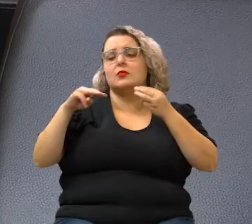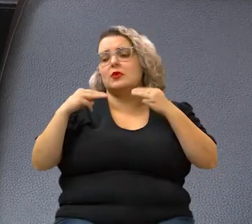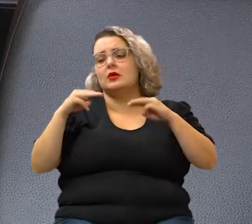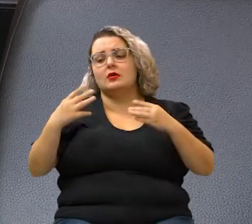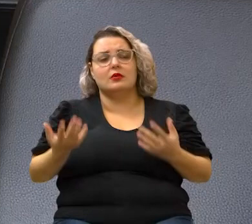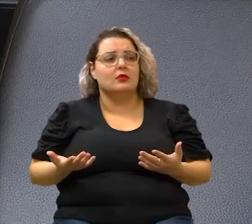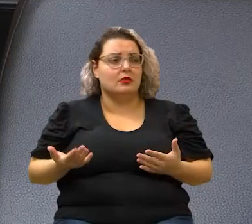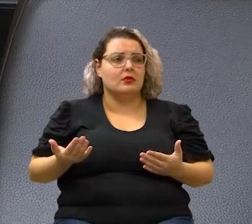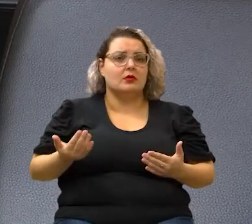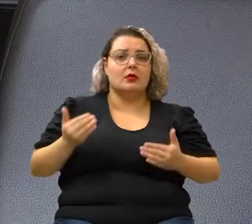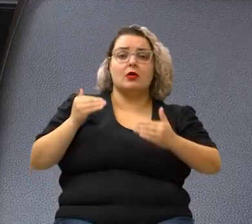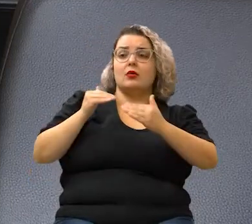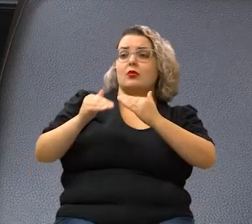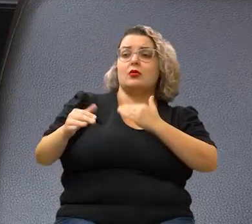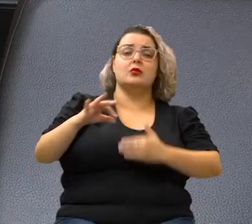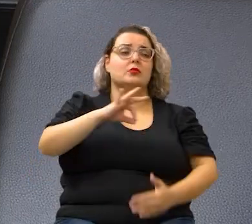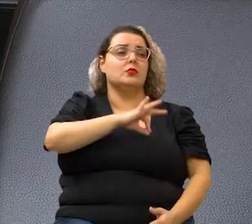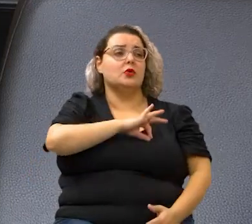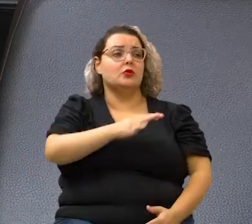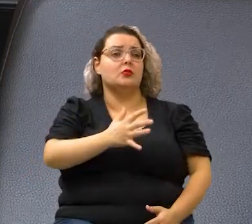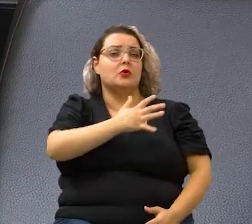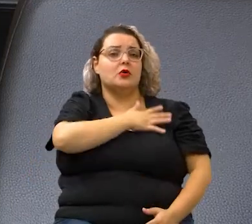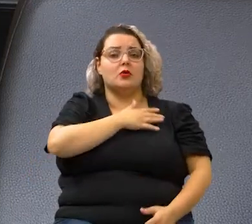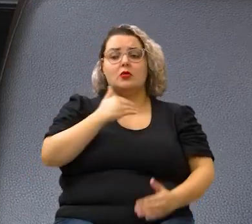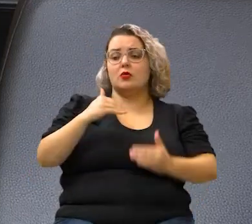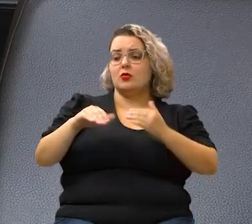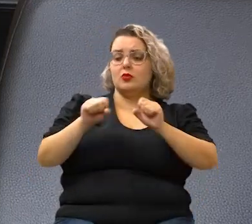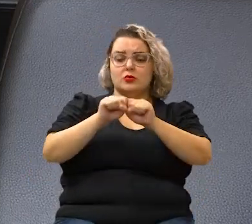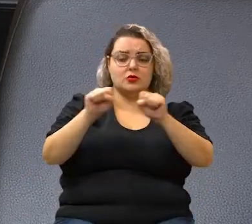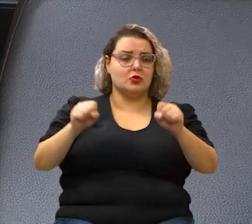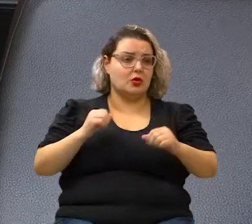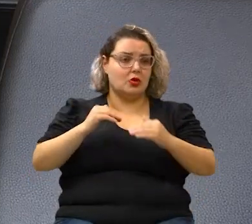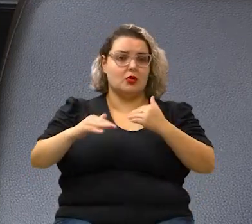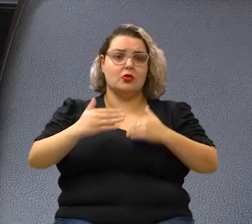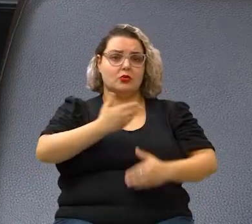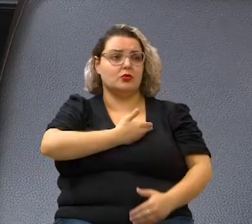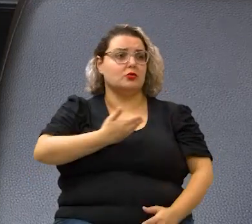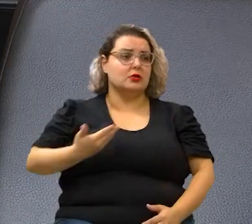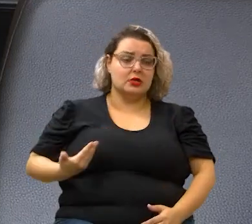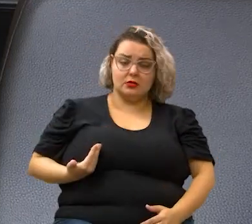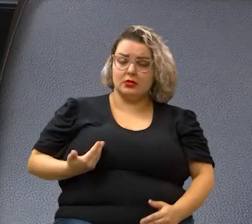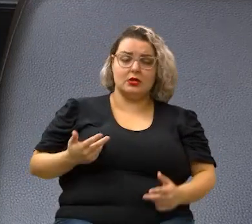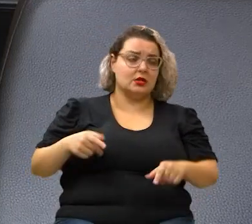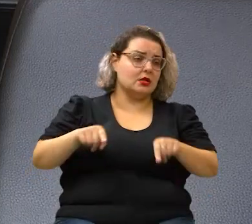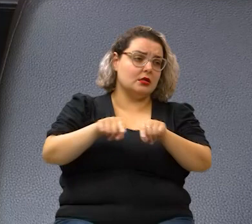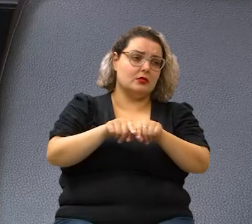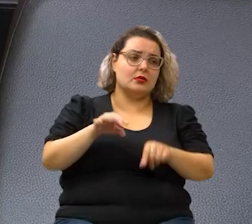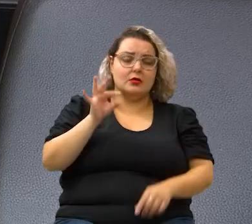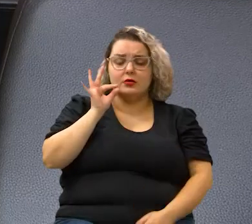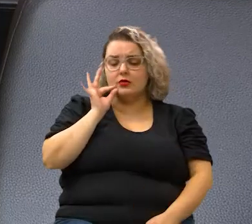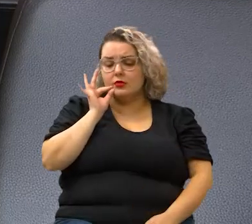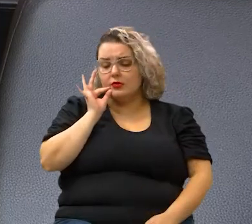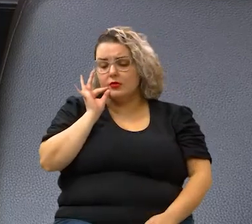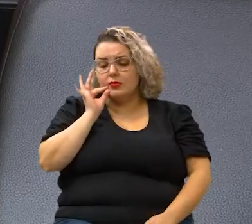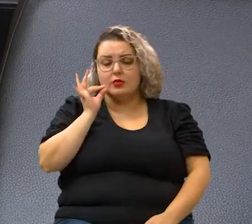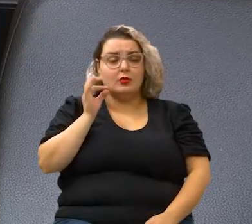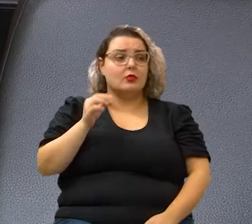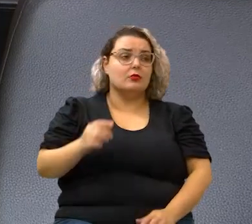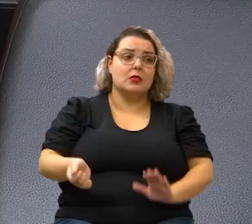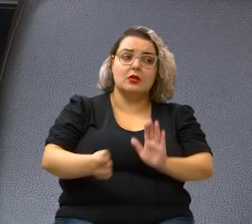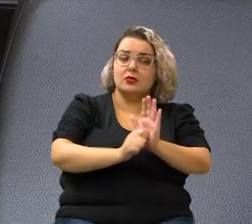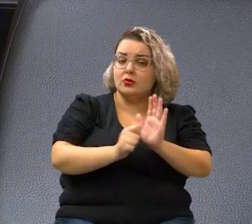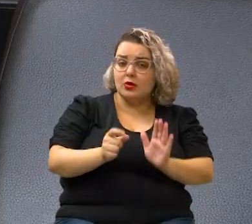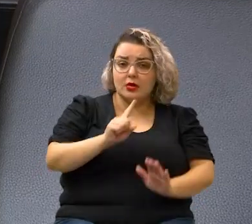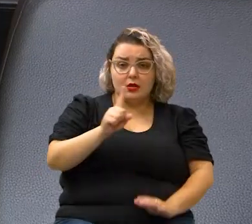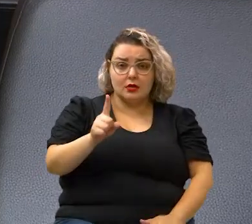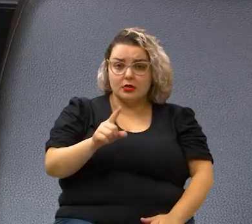com musiquinhas contra a polícia militar, contra o sistema, contra o governo, e ao mesmo tempo fumando uma droga